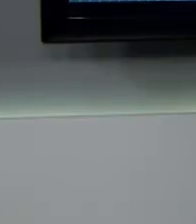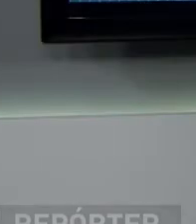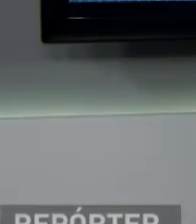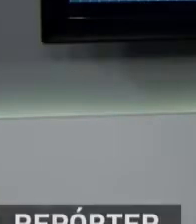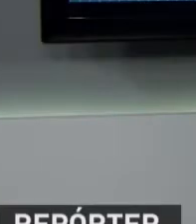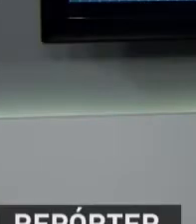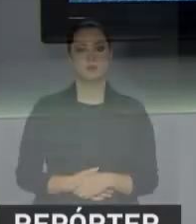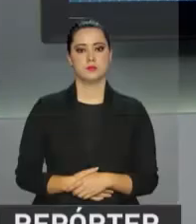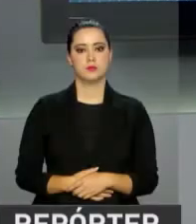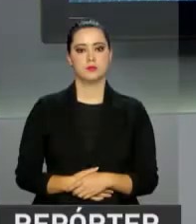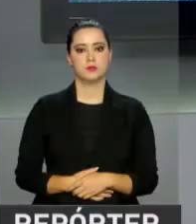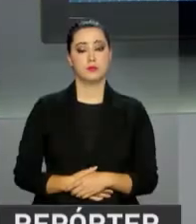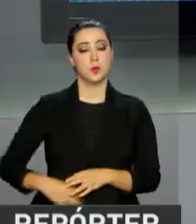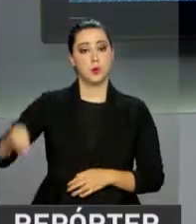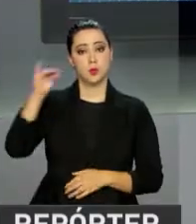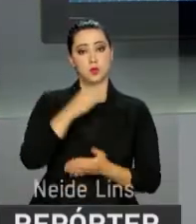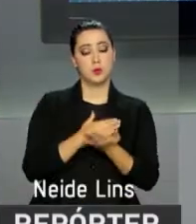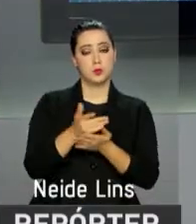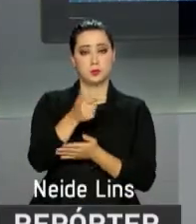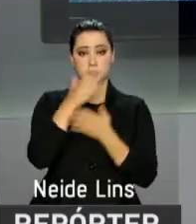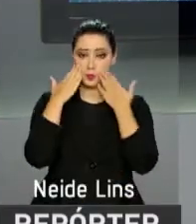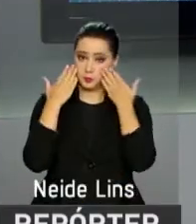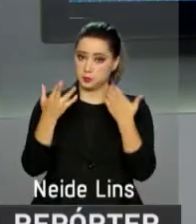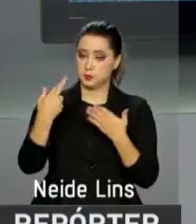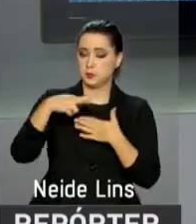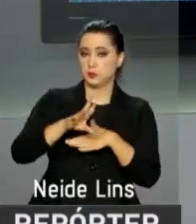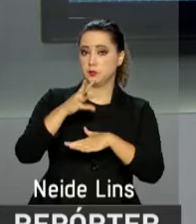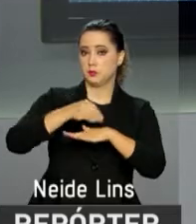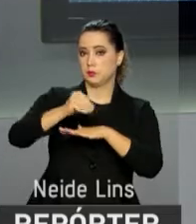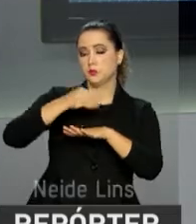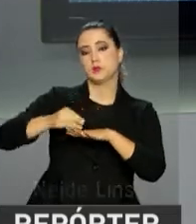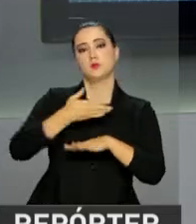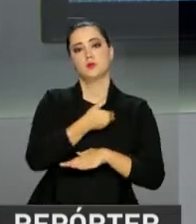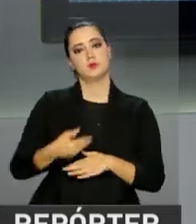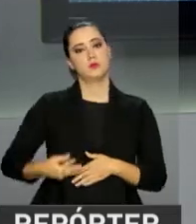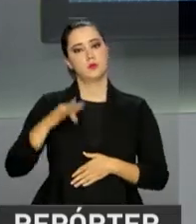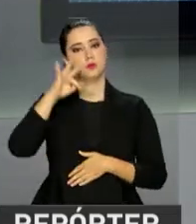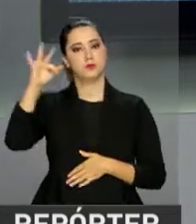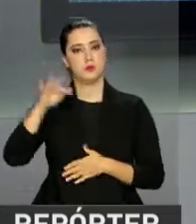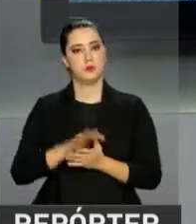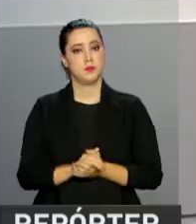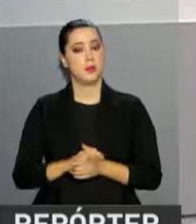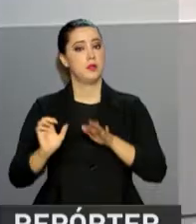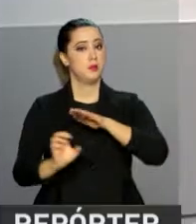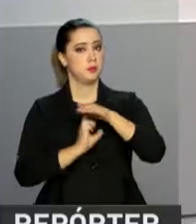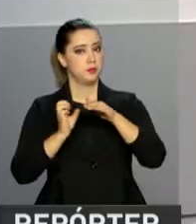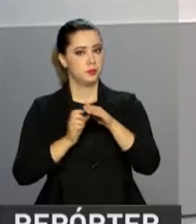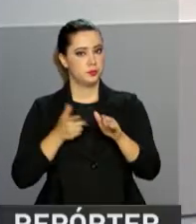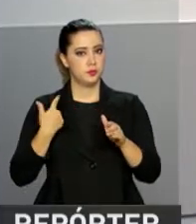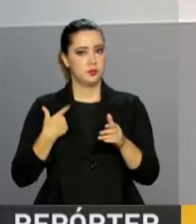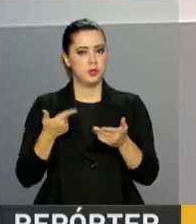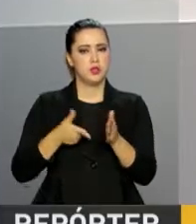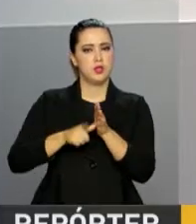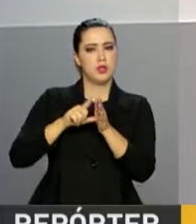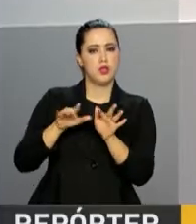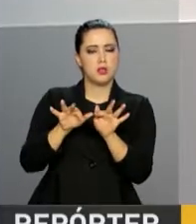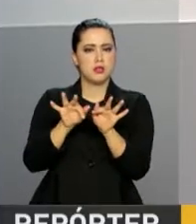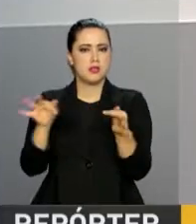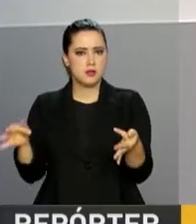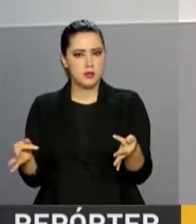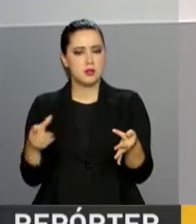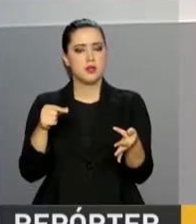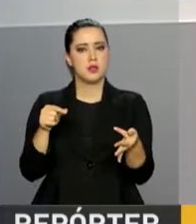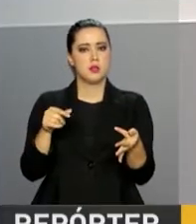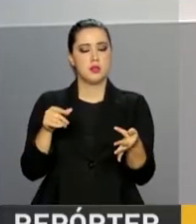olá começa agora mais uma edição do repórter nbr com as notícias do governo federal empresas que em vez de simplesmente